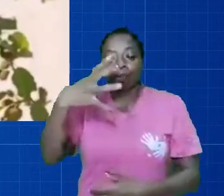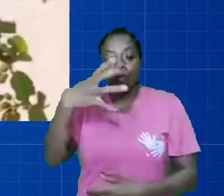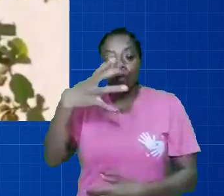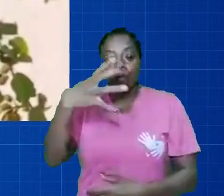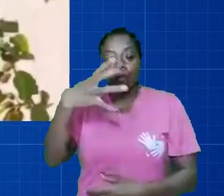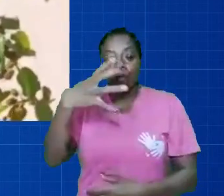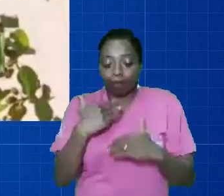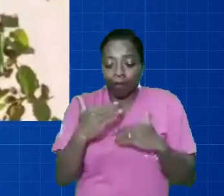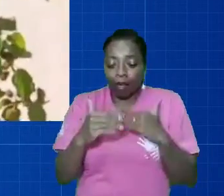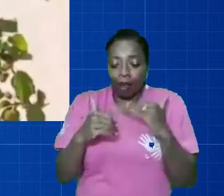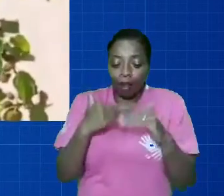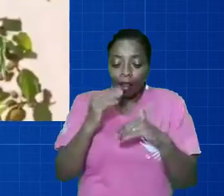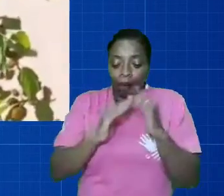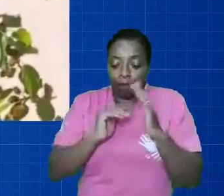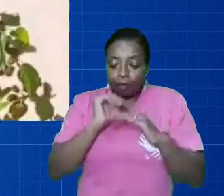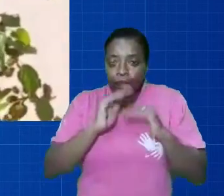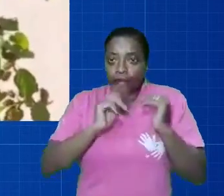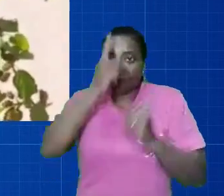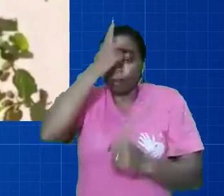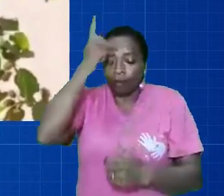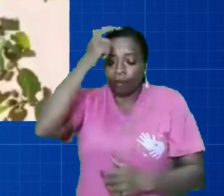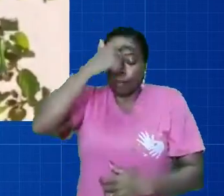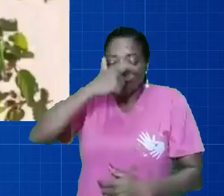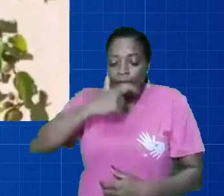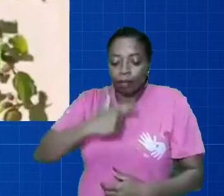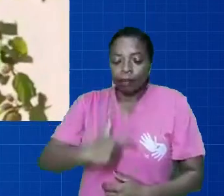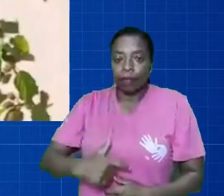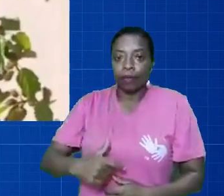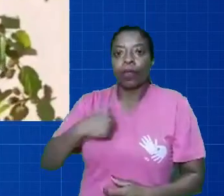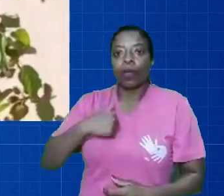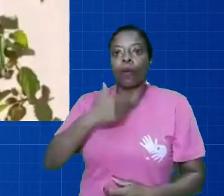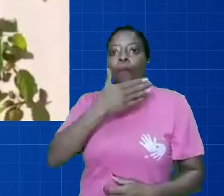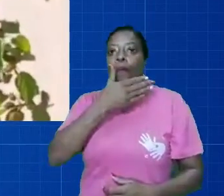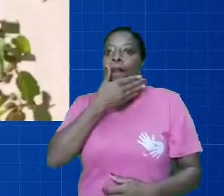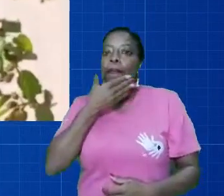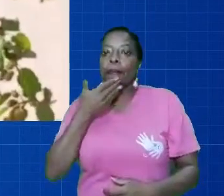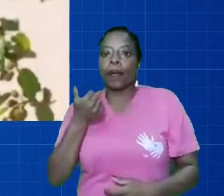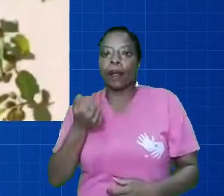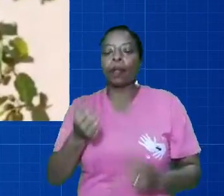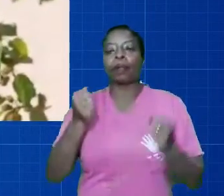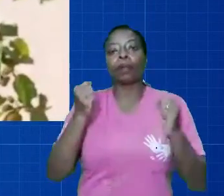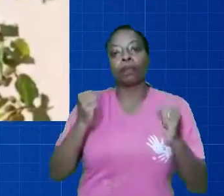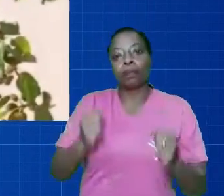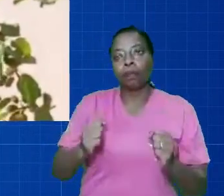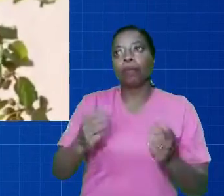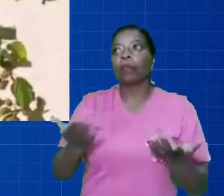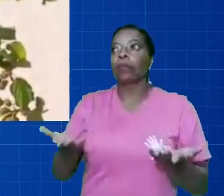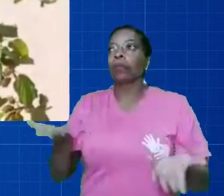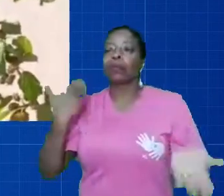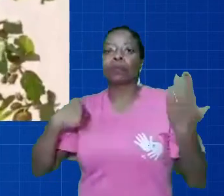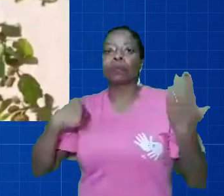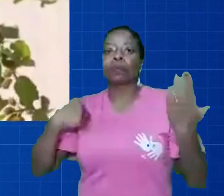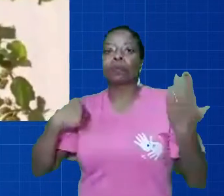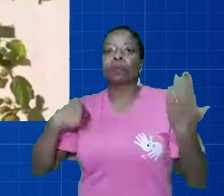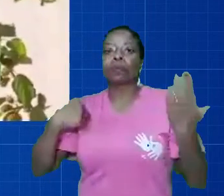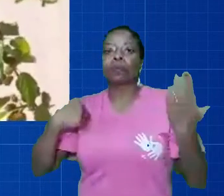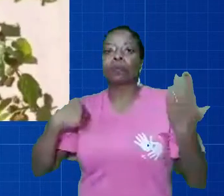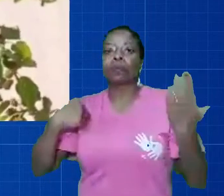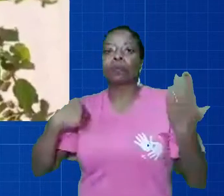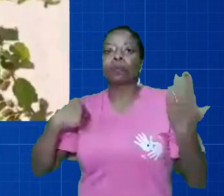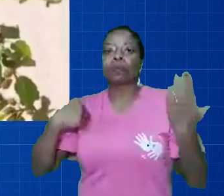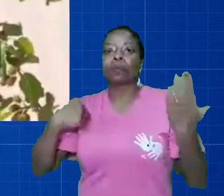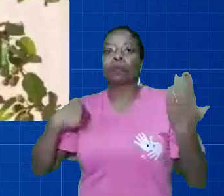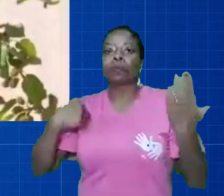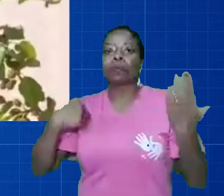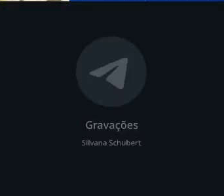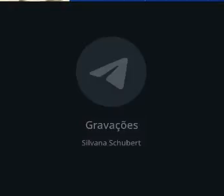que eu poderia me mexer, que eu poderia sair, que eu poderia conquistar mais coisas, que eu não precisava ficar tão retraída,